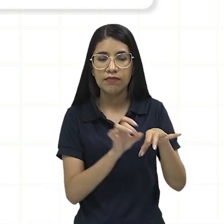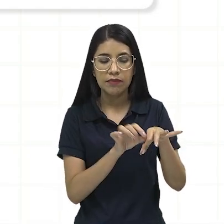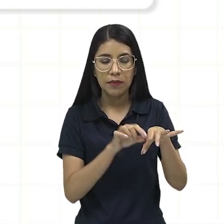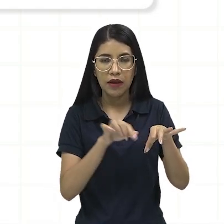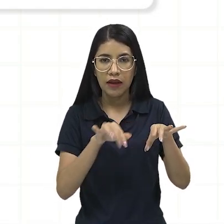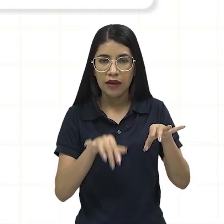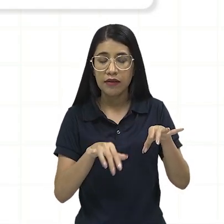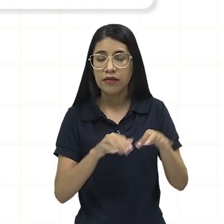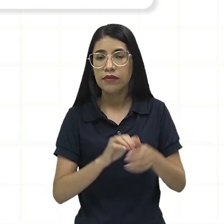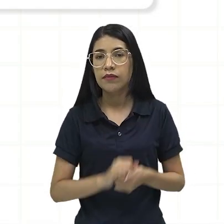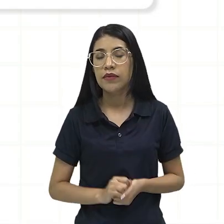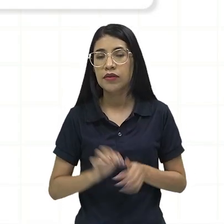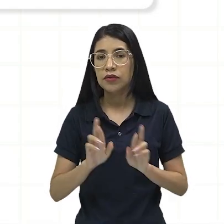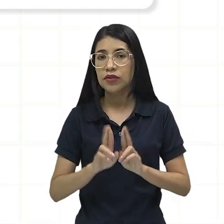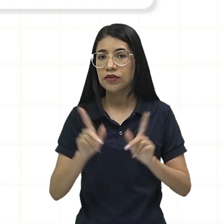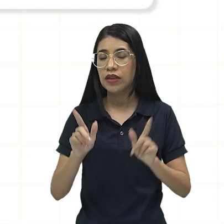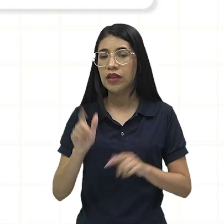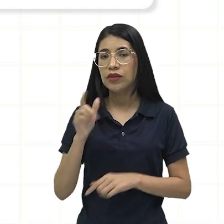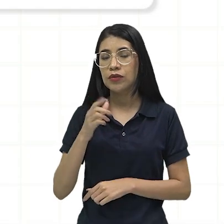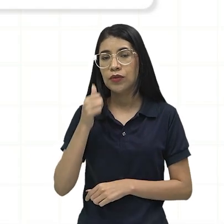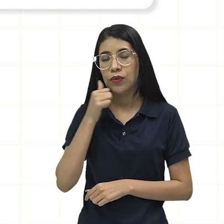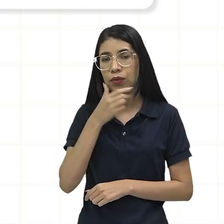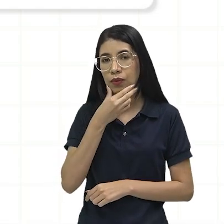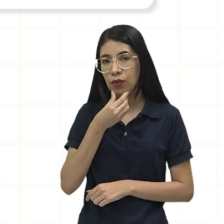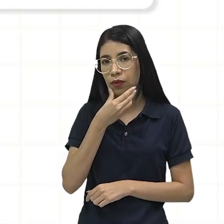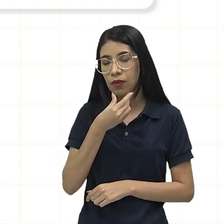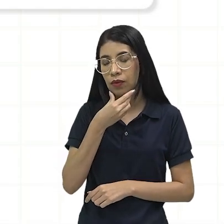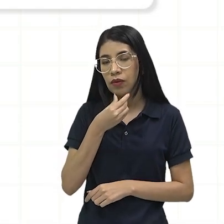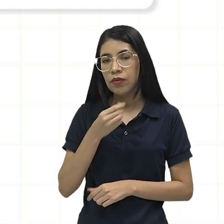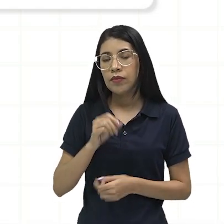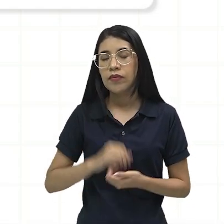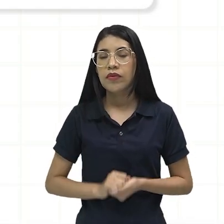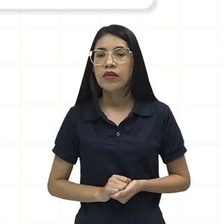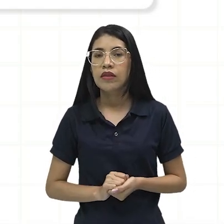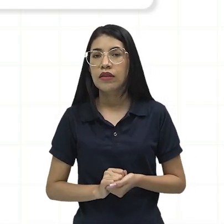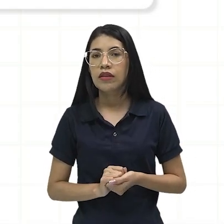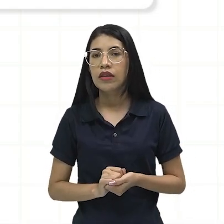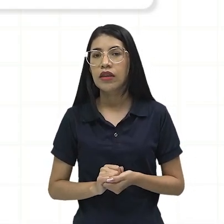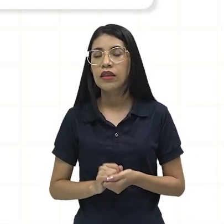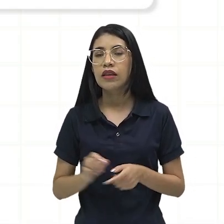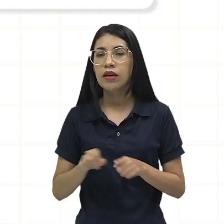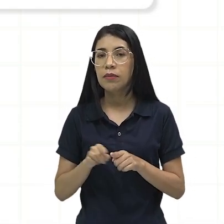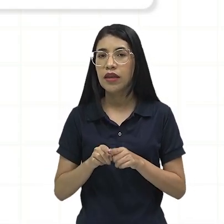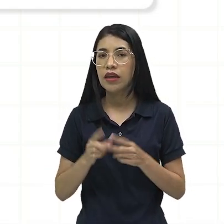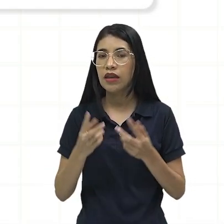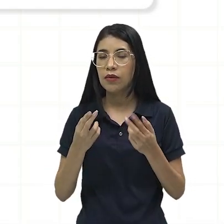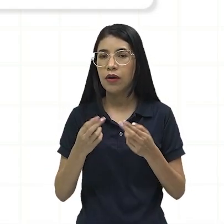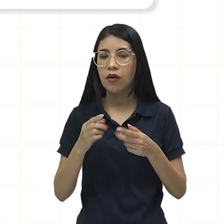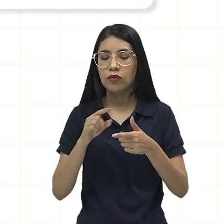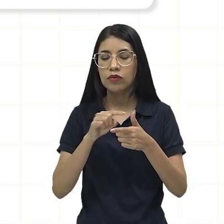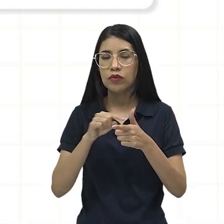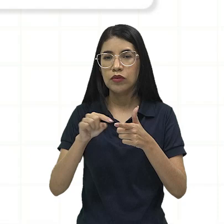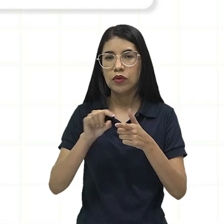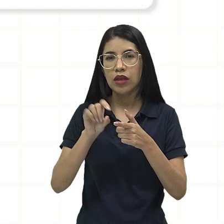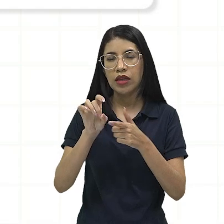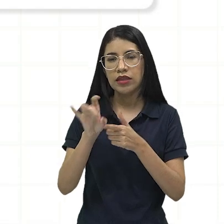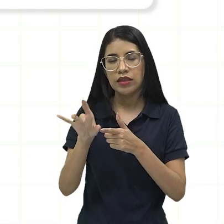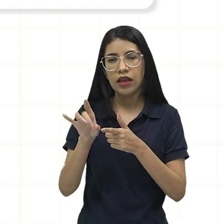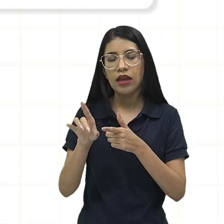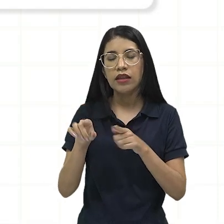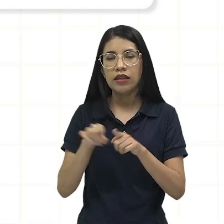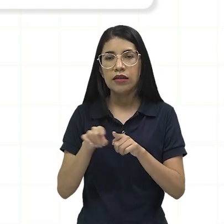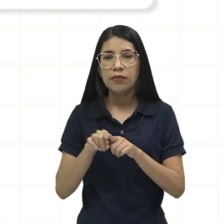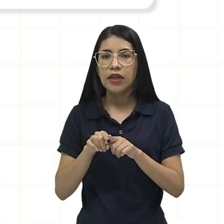diferentemente dos órgãos masculinos, né, onde a saída da urina é a mesma saída do sêmen, nas mulheres